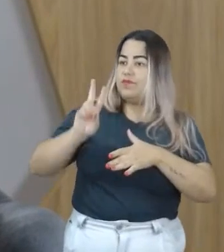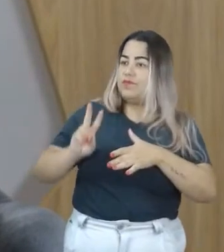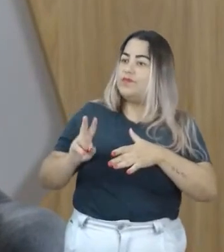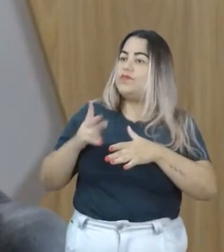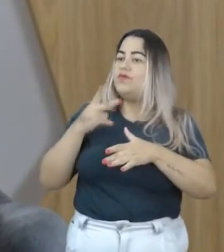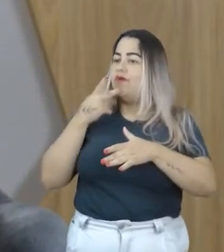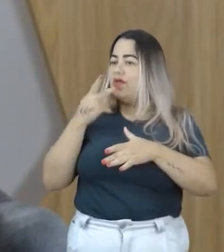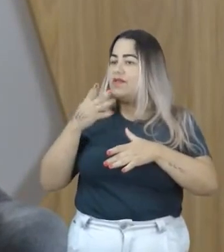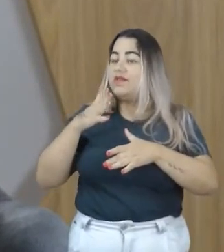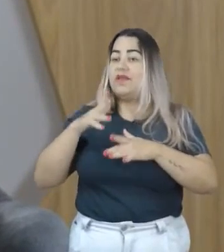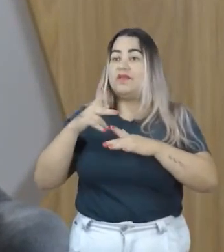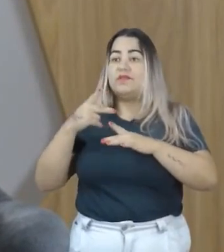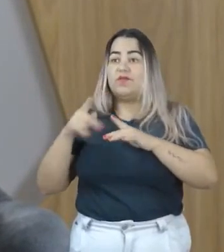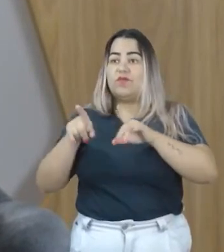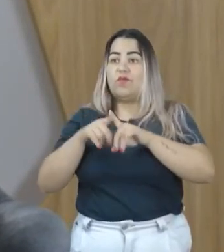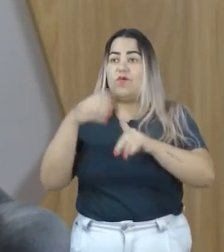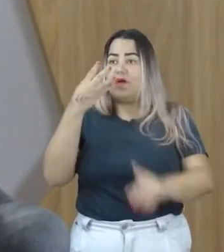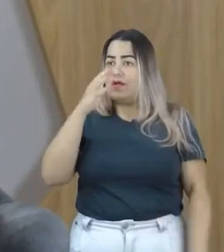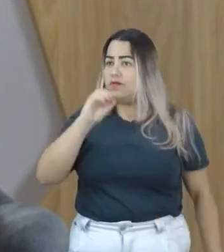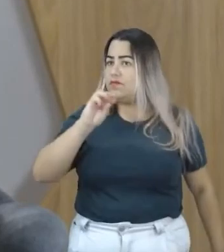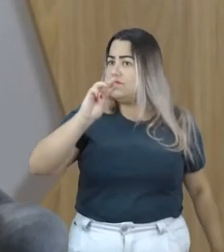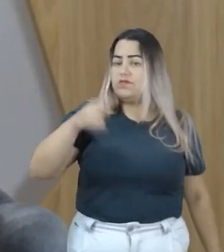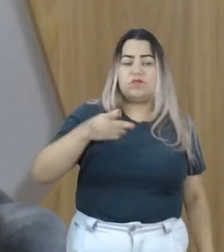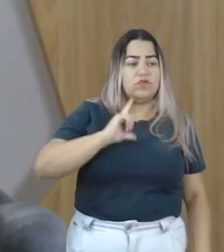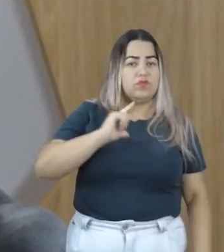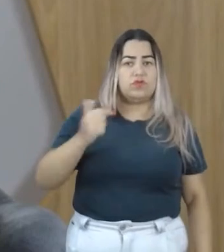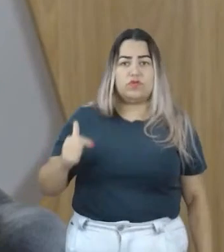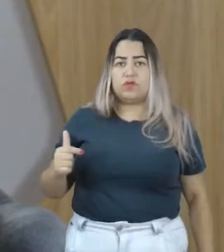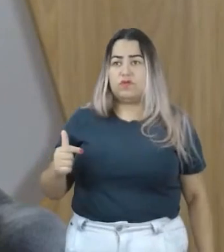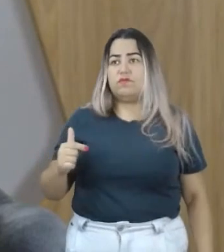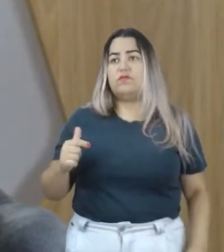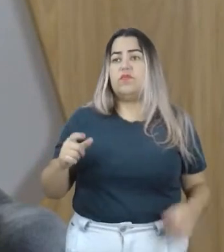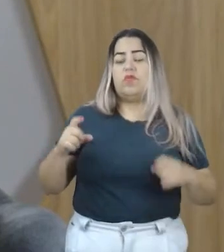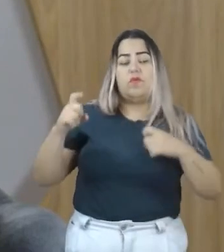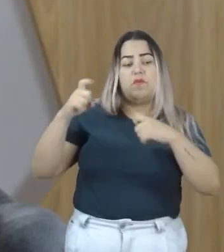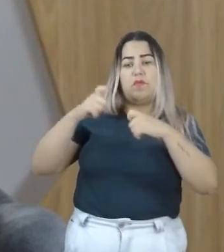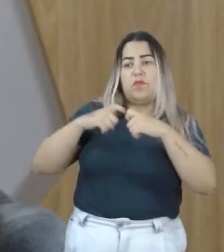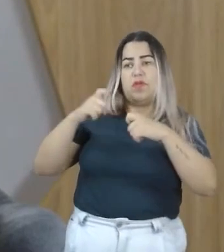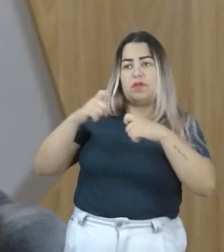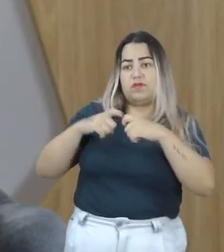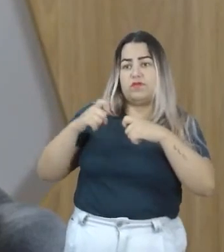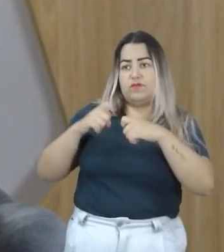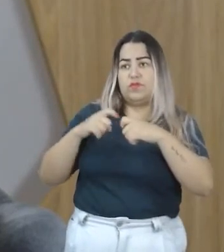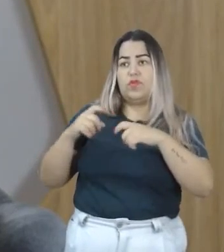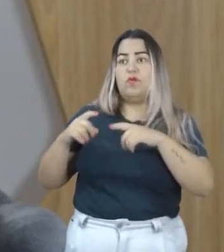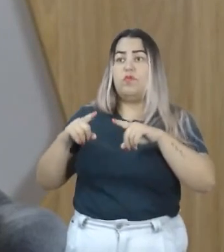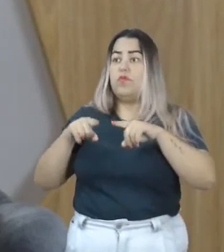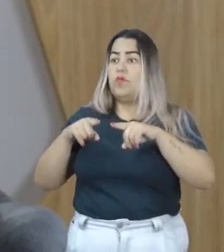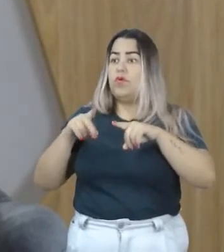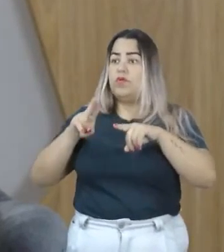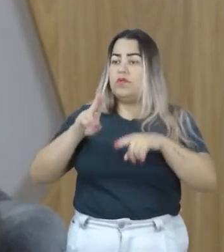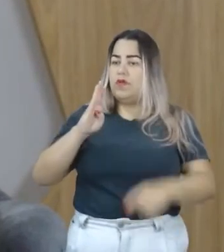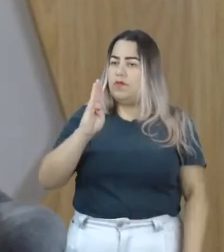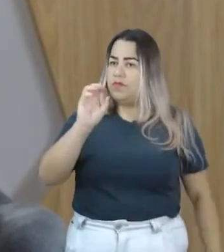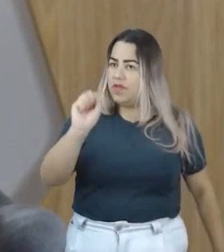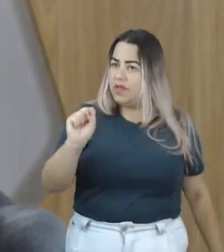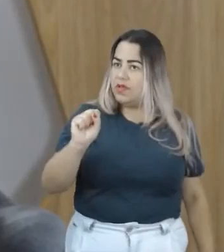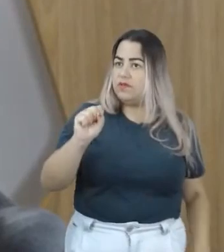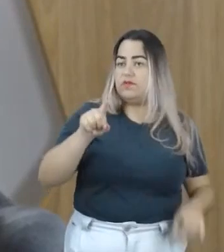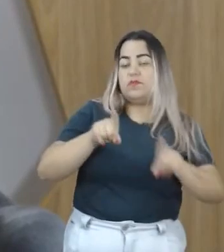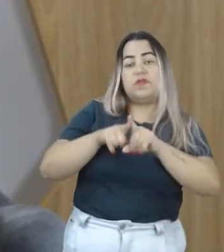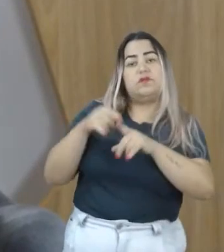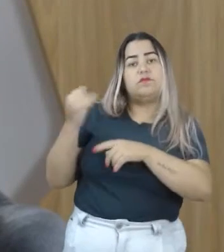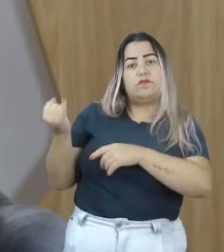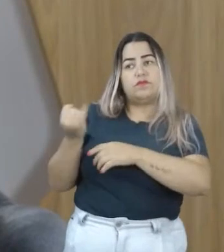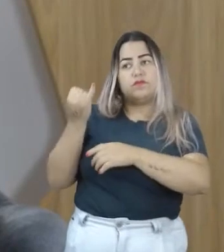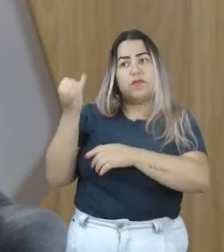Exato. Né? 40 milhões de brasileiros nunca tinham tido um médico num posto de saúde para ele procurar. E você falou da importância